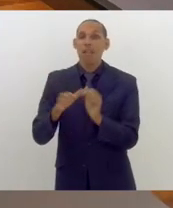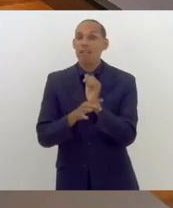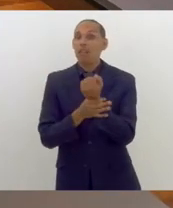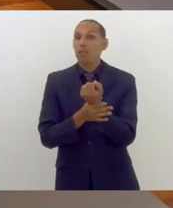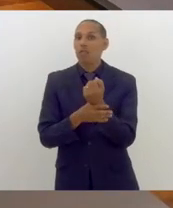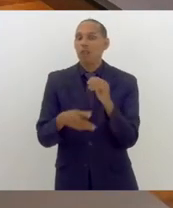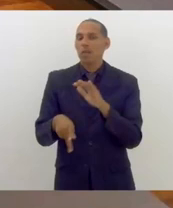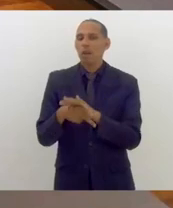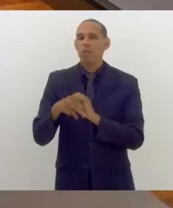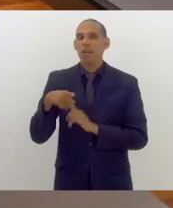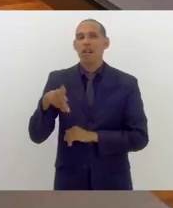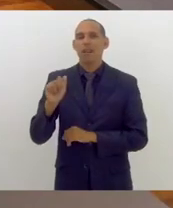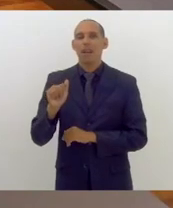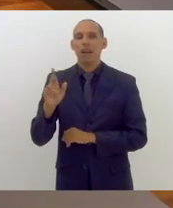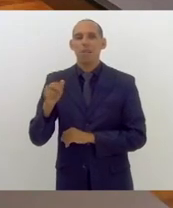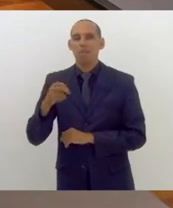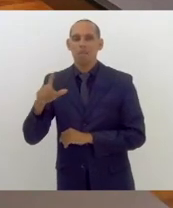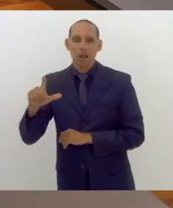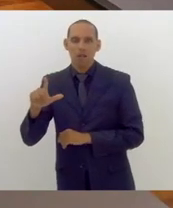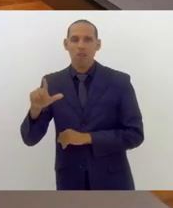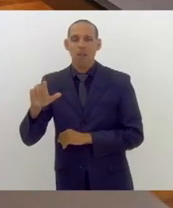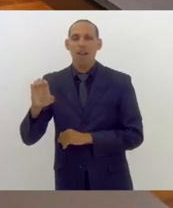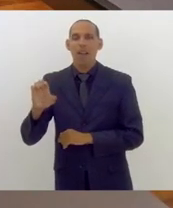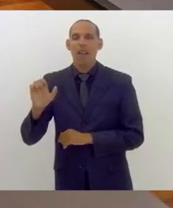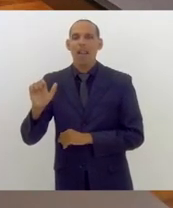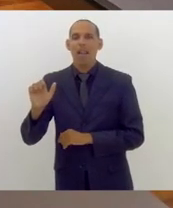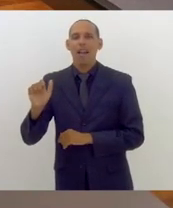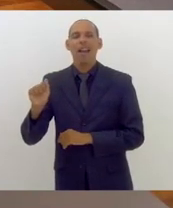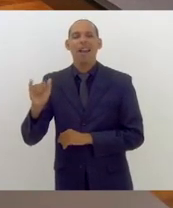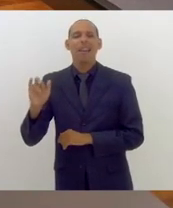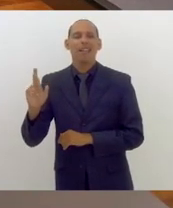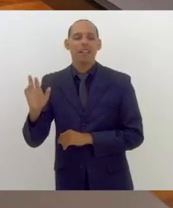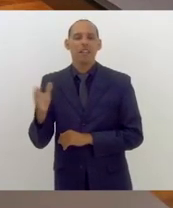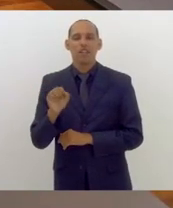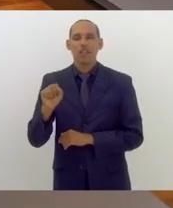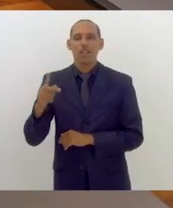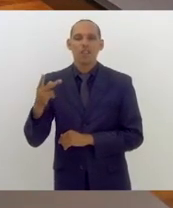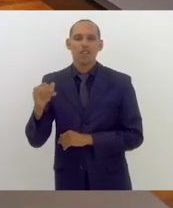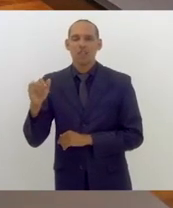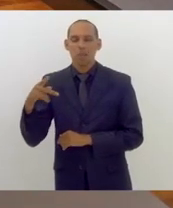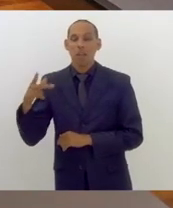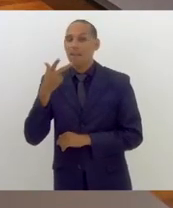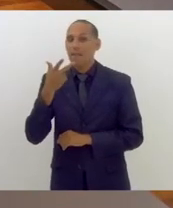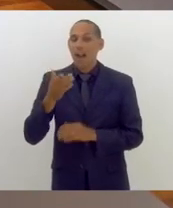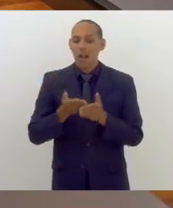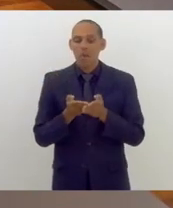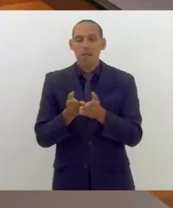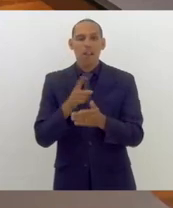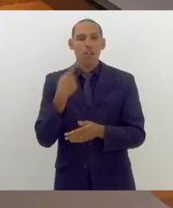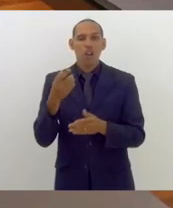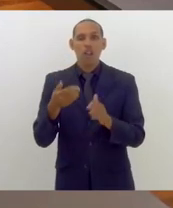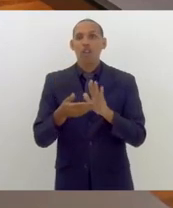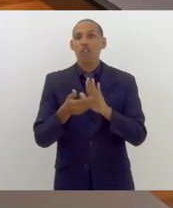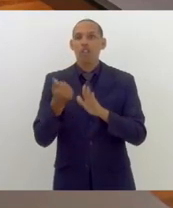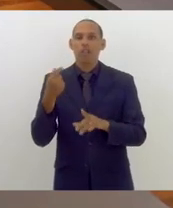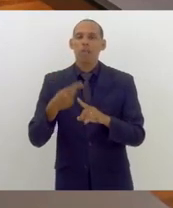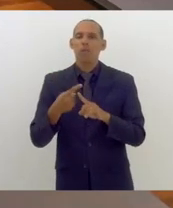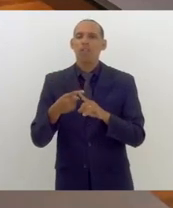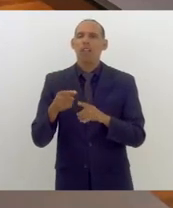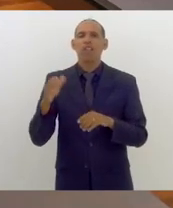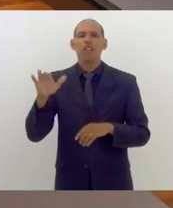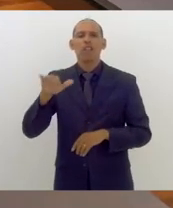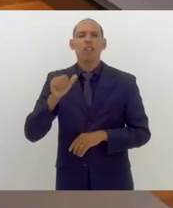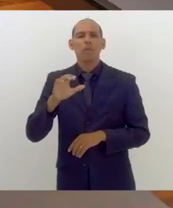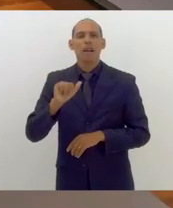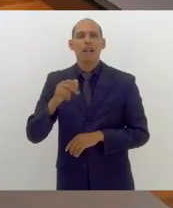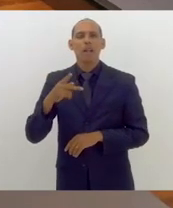da Car powership dizendo que as nossas embarcações deveriam ser retiradas do local senão eles chamaram a